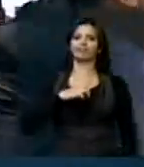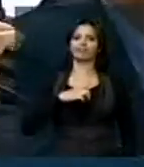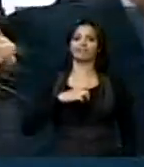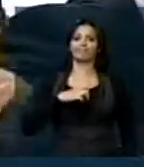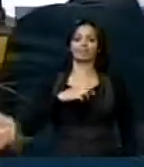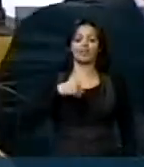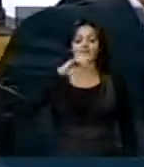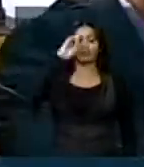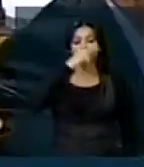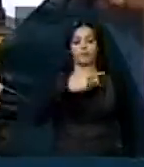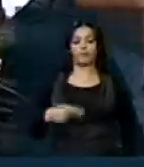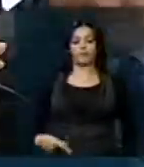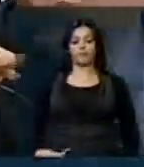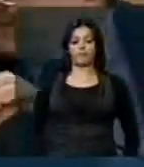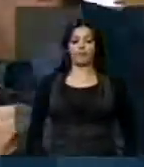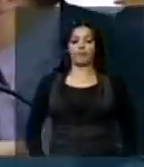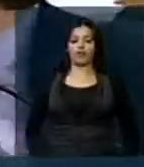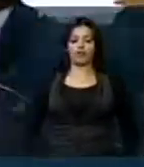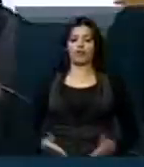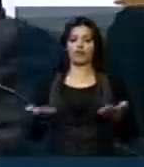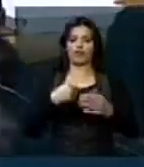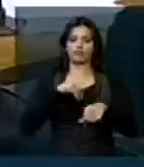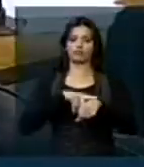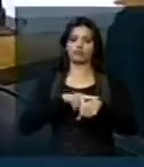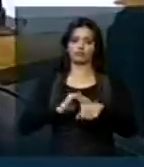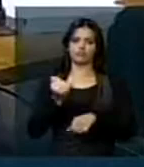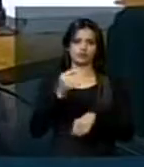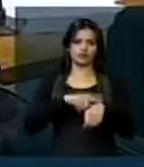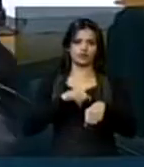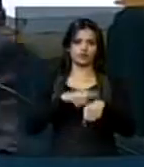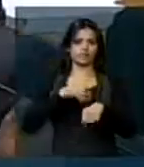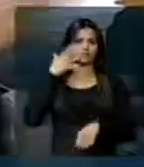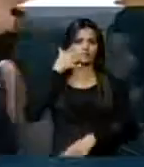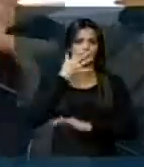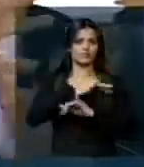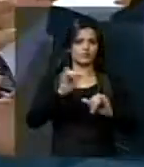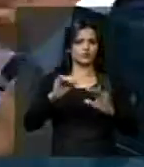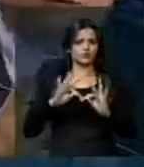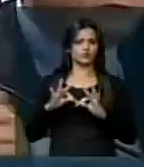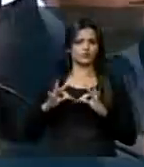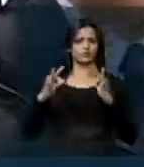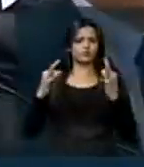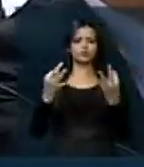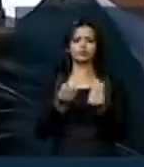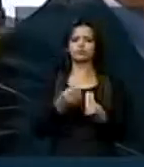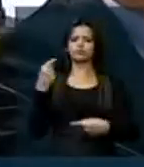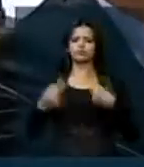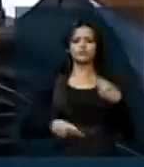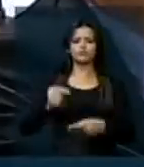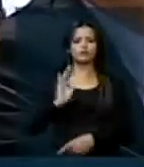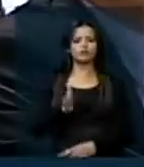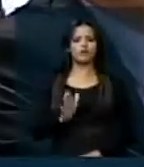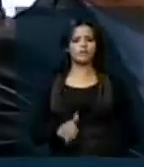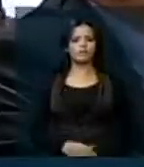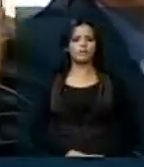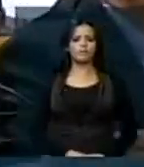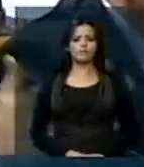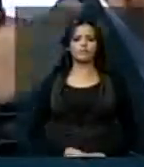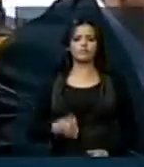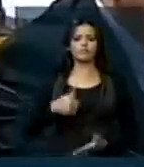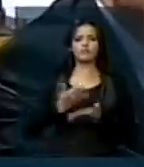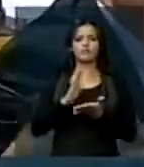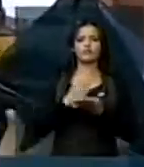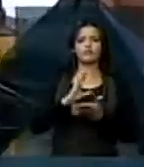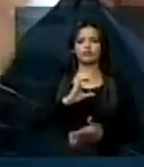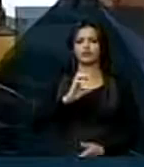Então, senhor presidente, estou usando esse espaço para tudo aquilo que nós falamos. Não é aqui uma